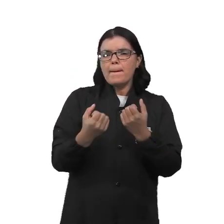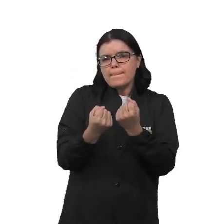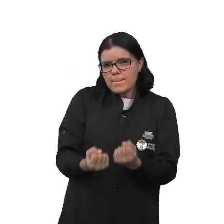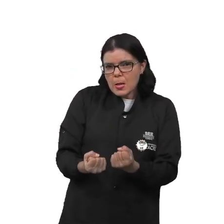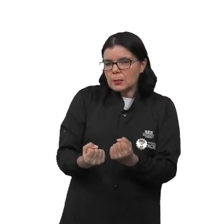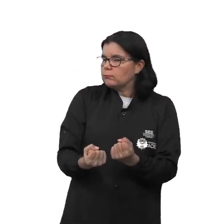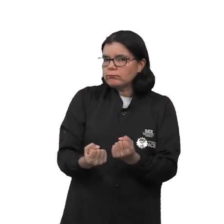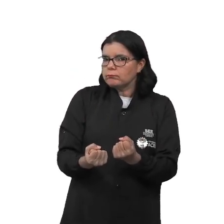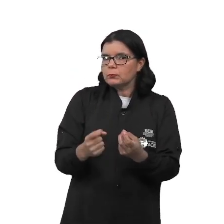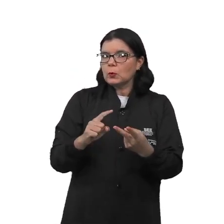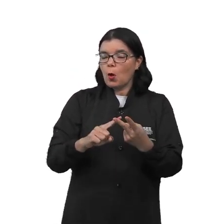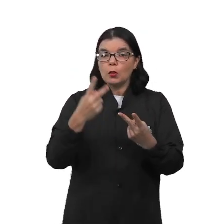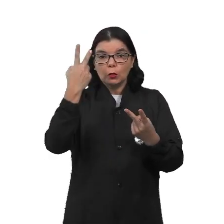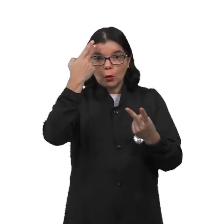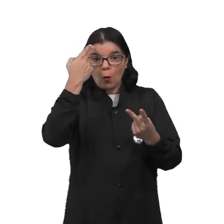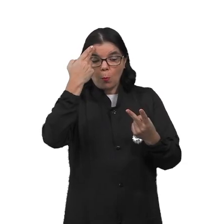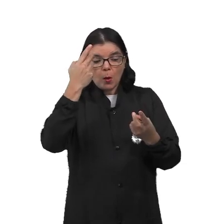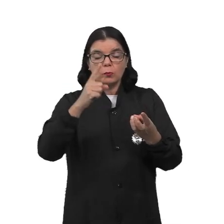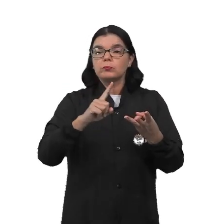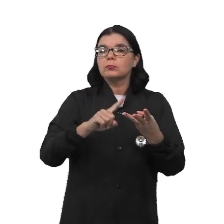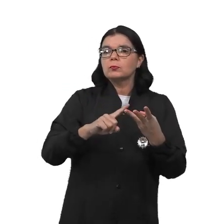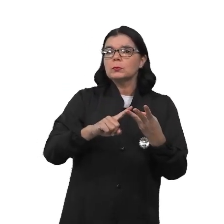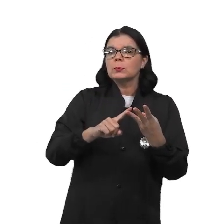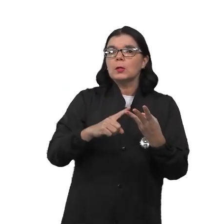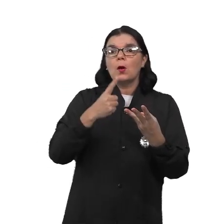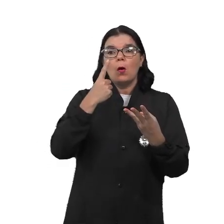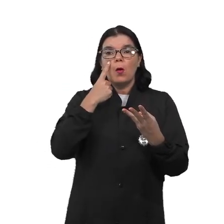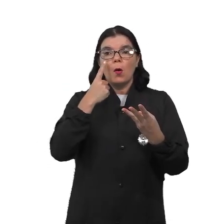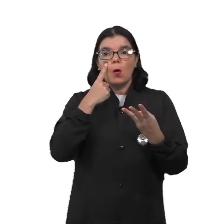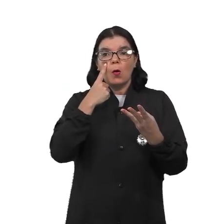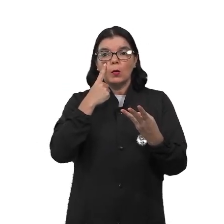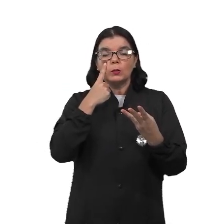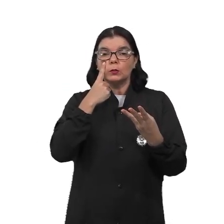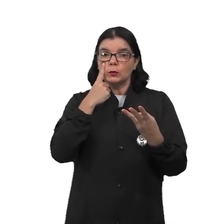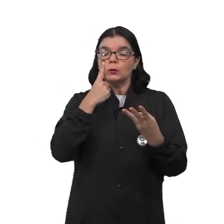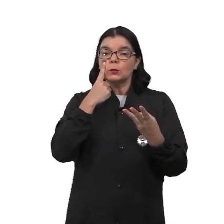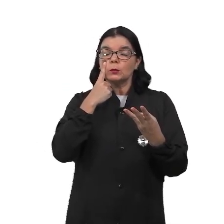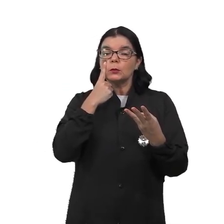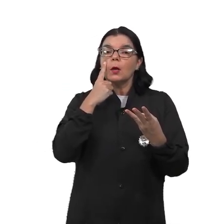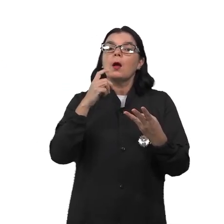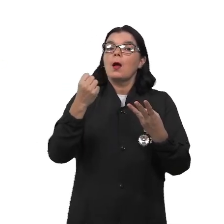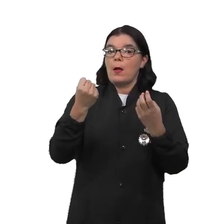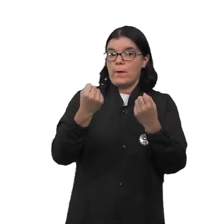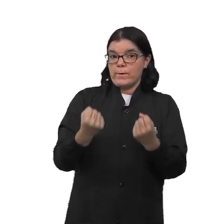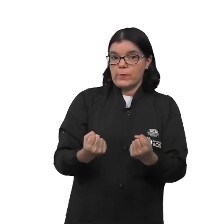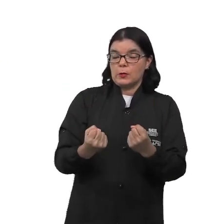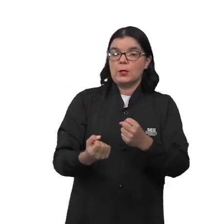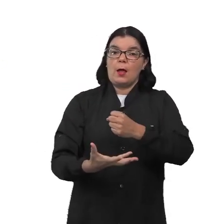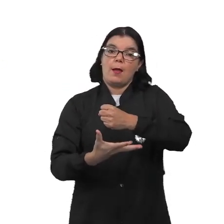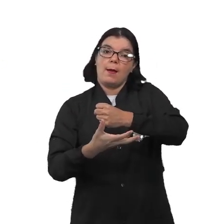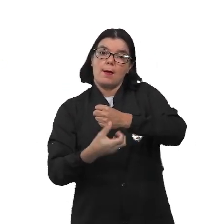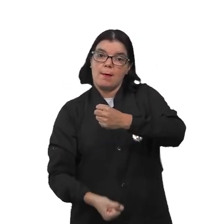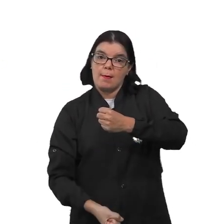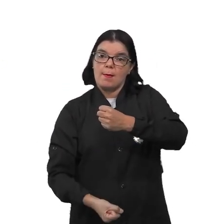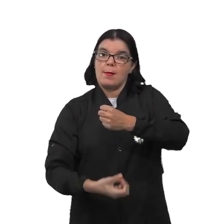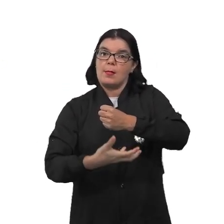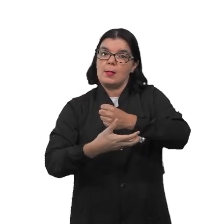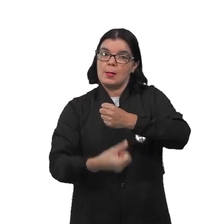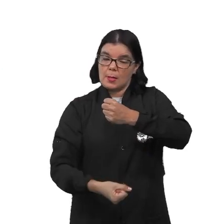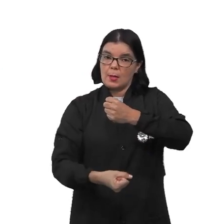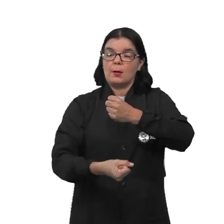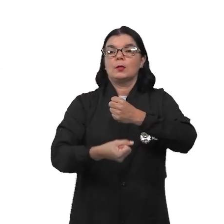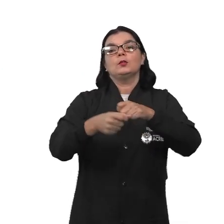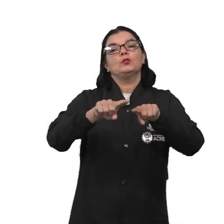Não. Seria a força normal? Também não. Olha a força resultante, pessoal, qual é? A força resultante, ela